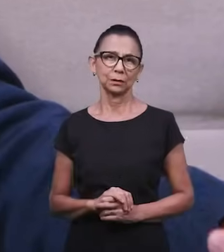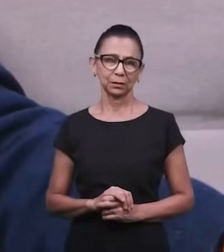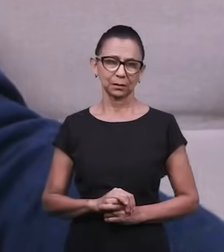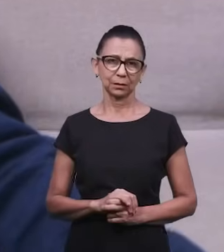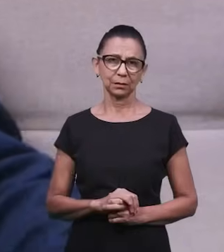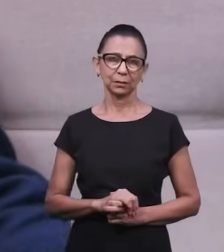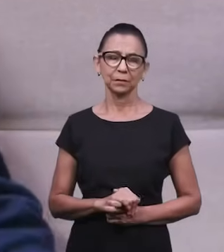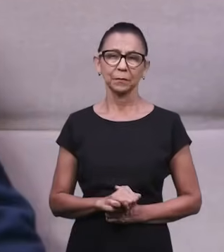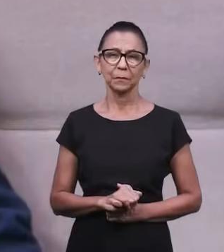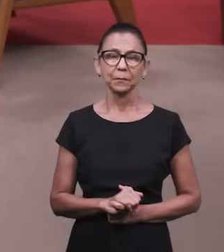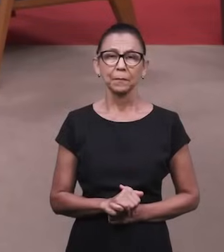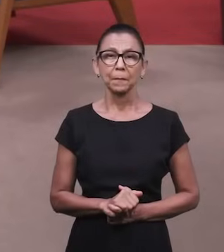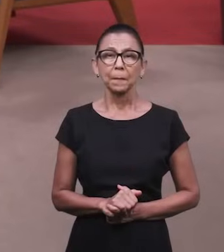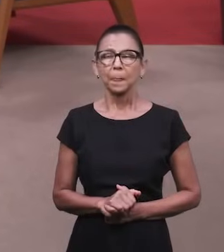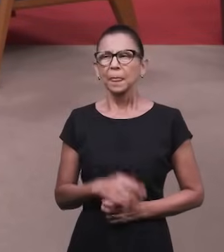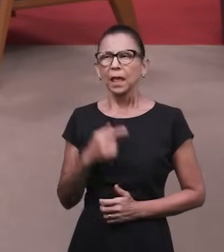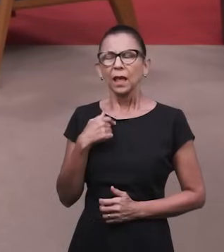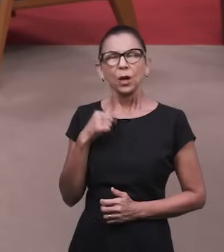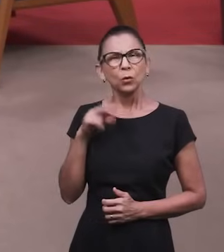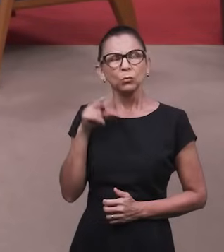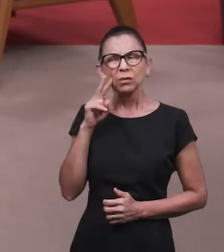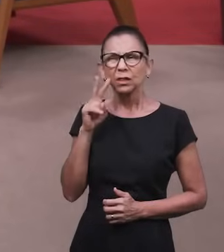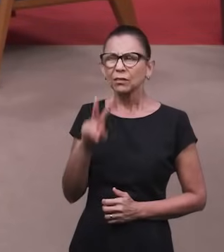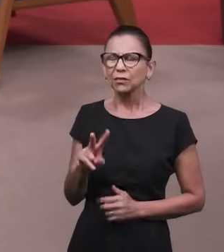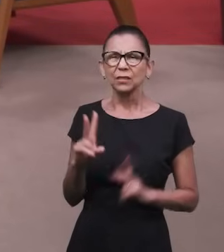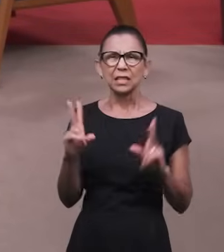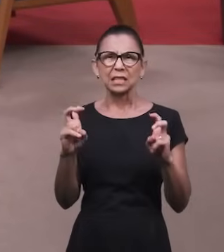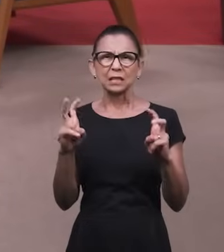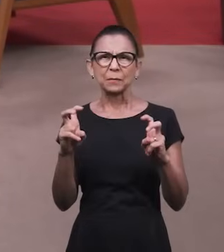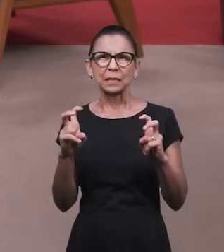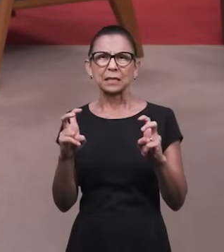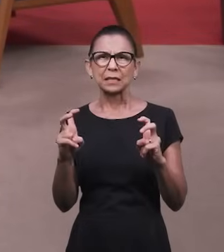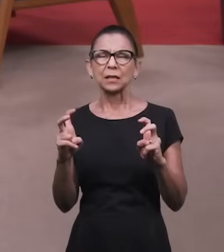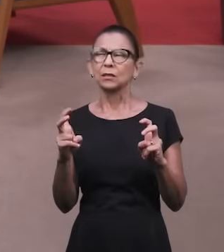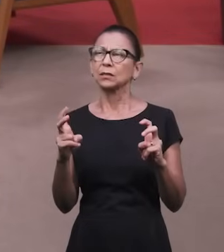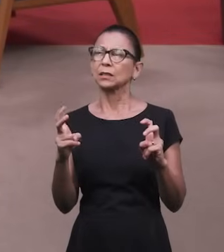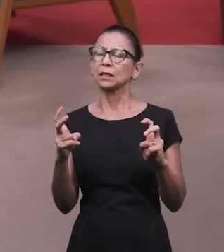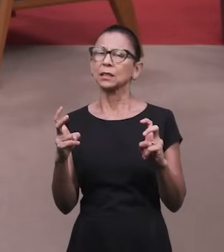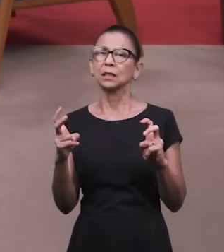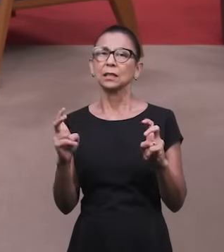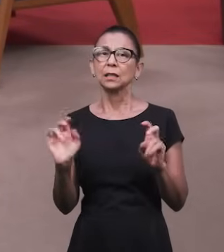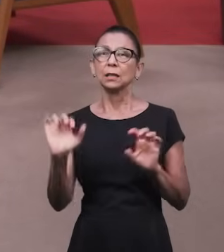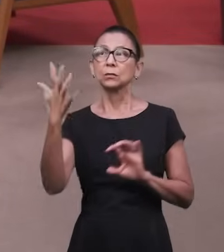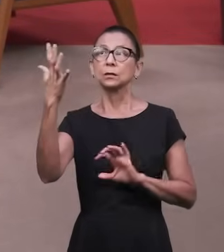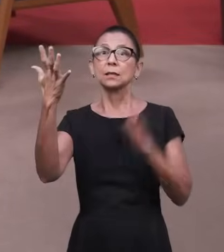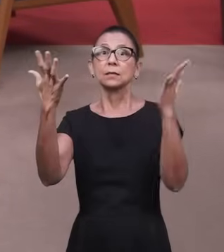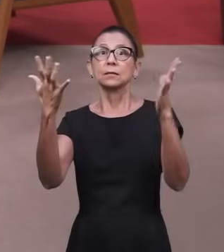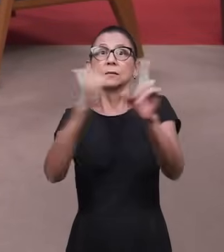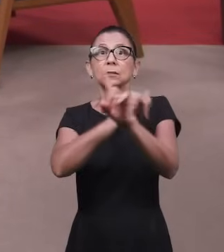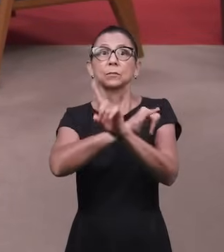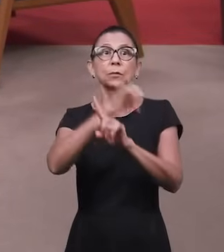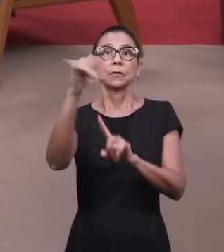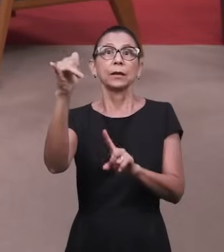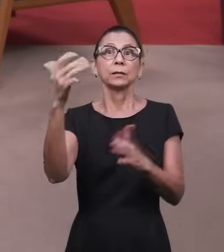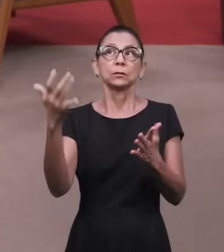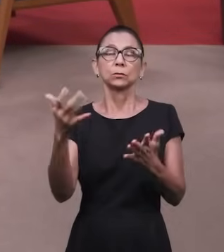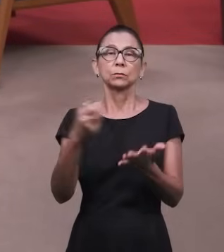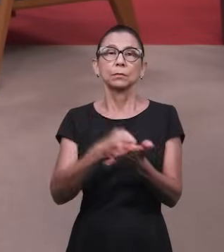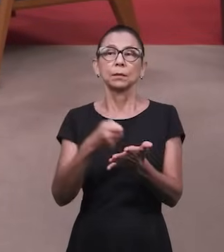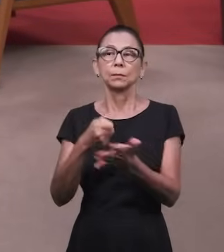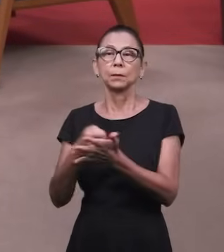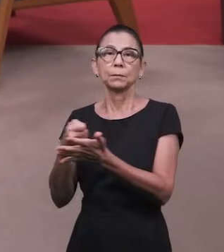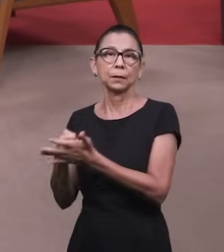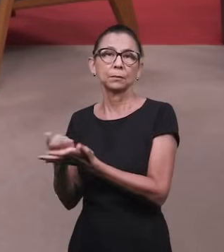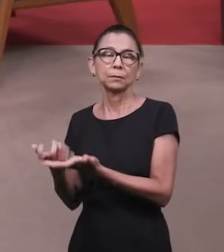marcadores proféticos. Que coisa, né? A gente É isso mesmo. vai marcando, né, as pessoas. Alguns aspectos também que